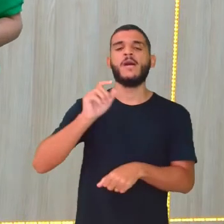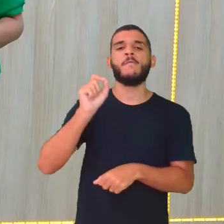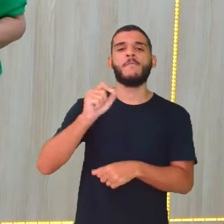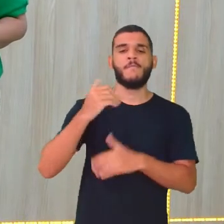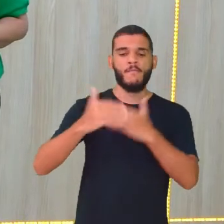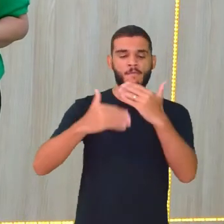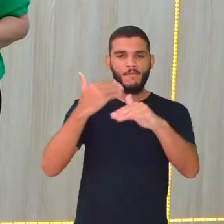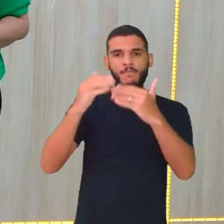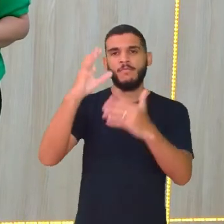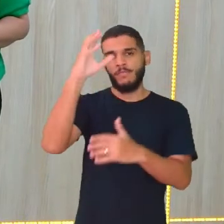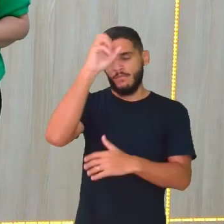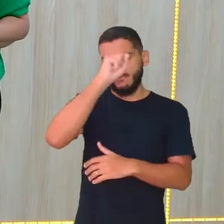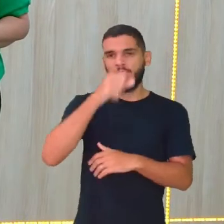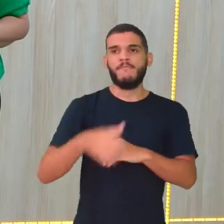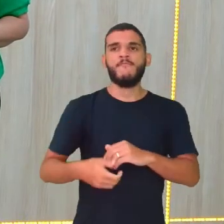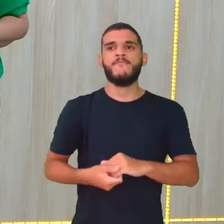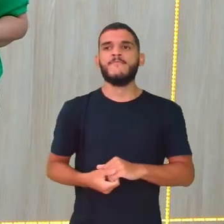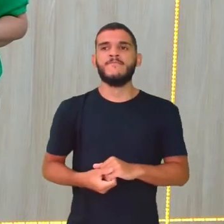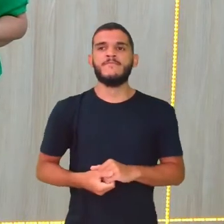aprendizagem.